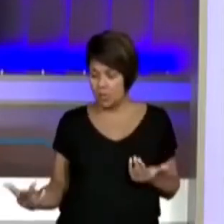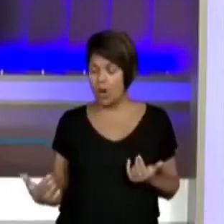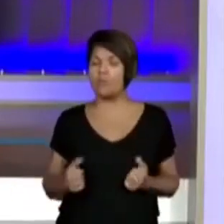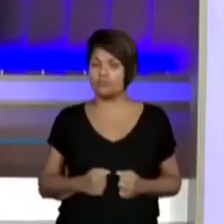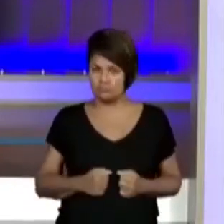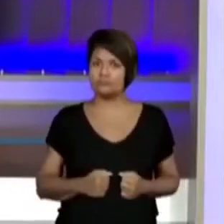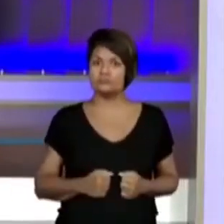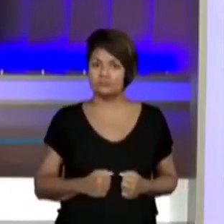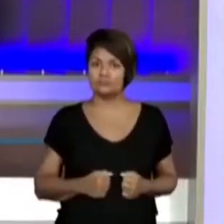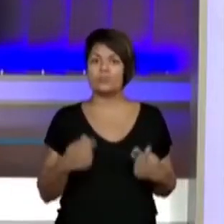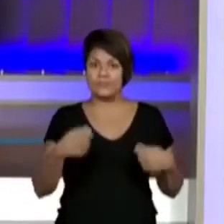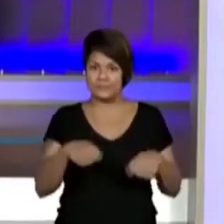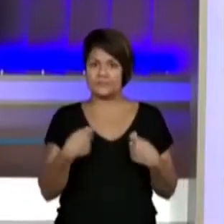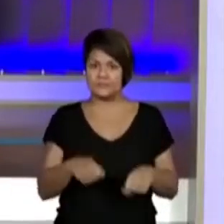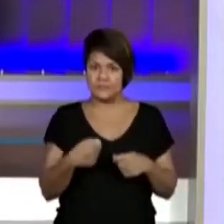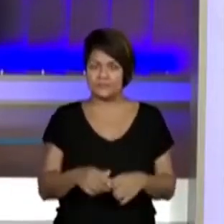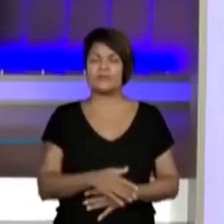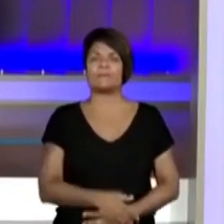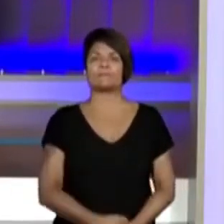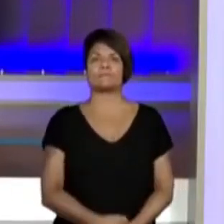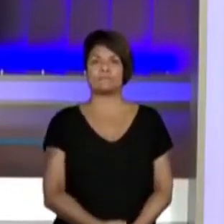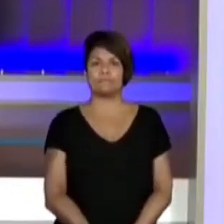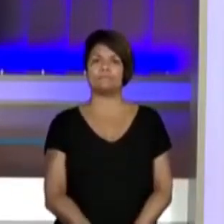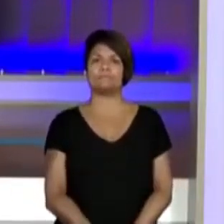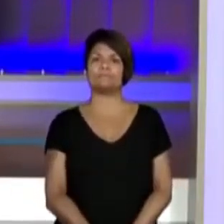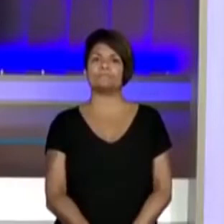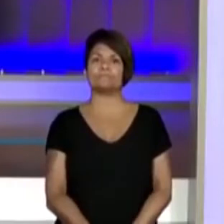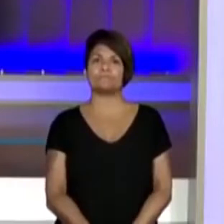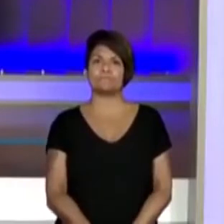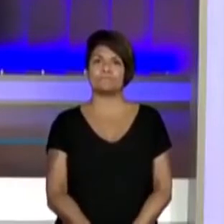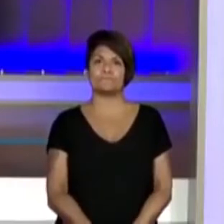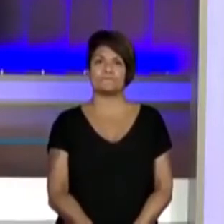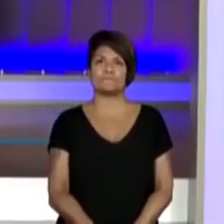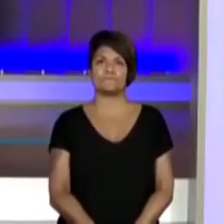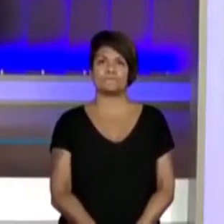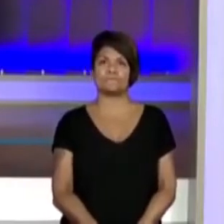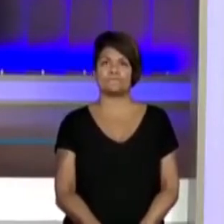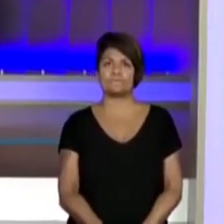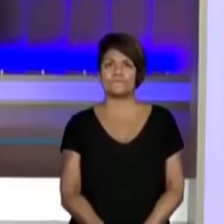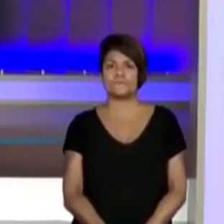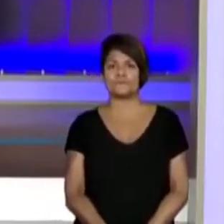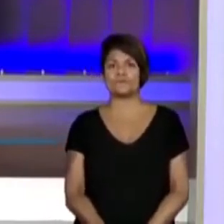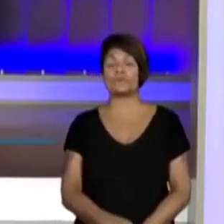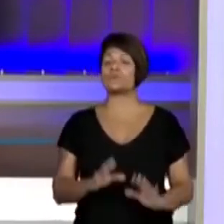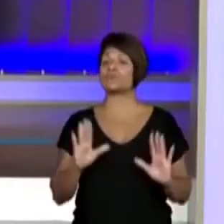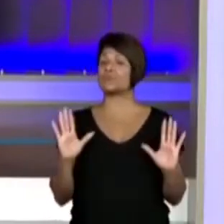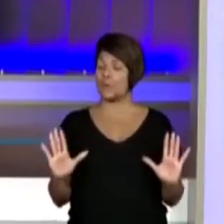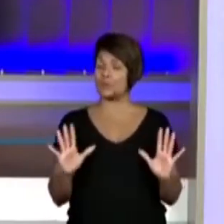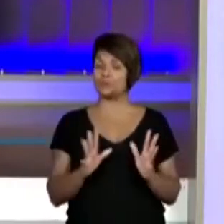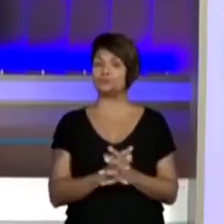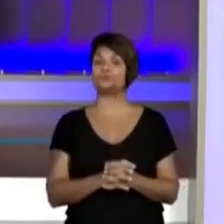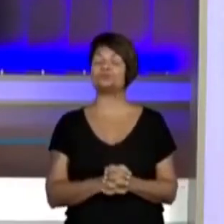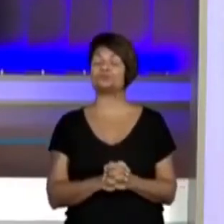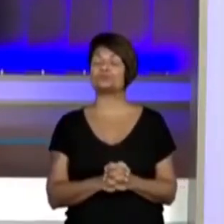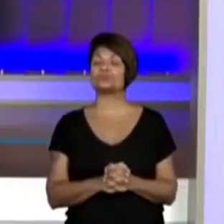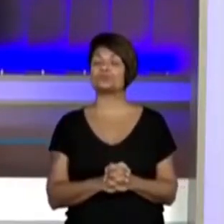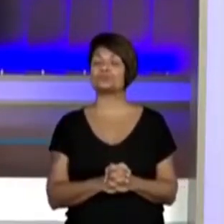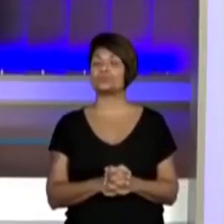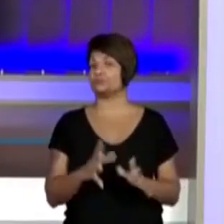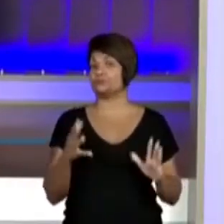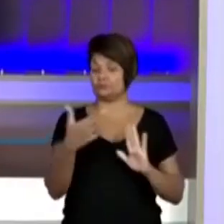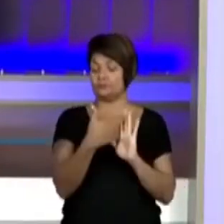sendo proposta no título da receita, do prato. Então,